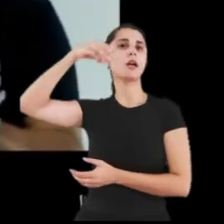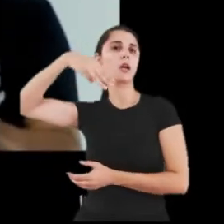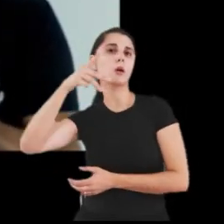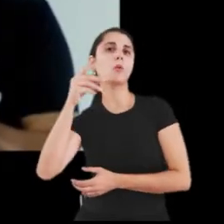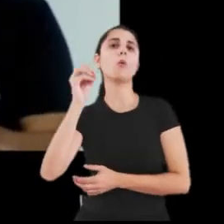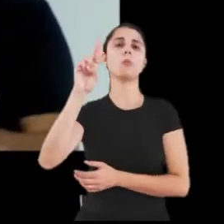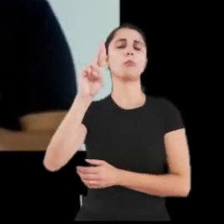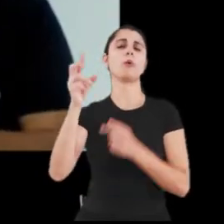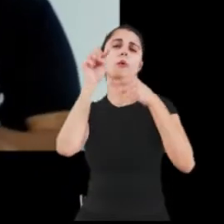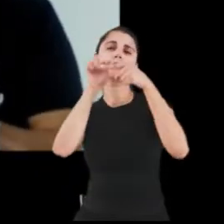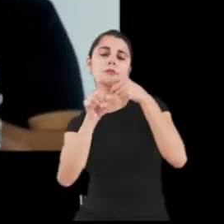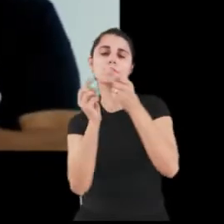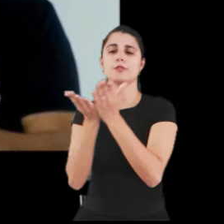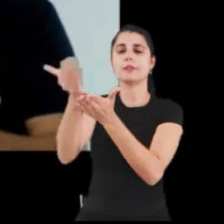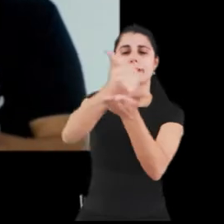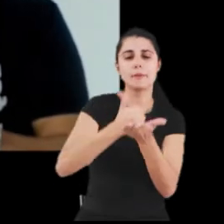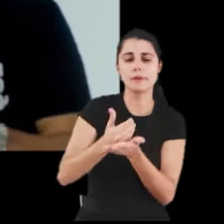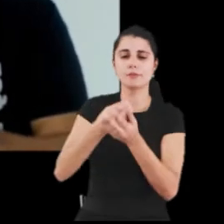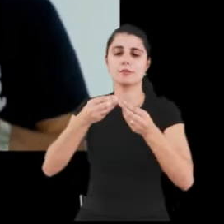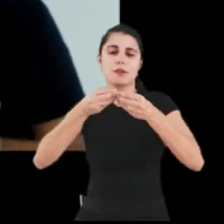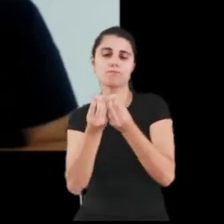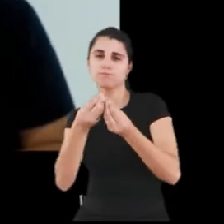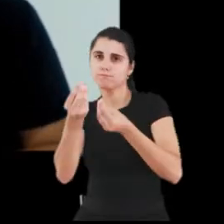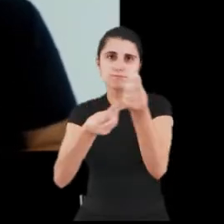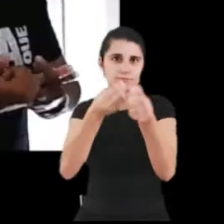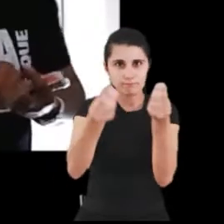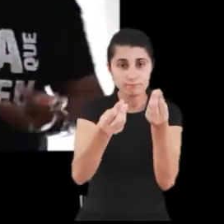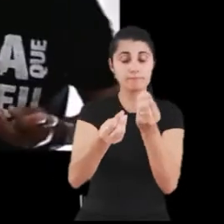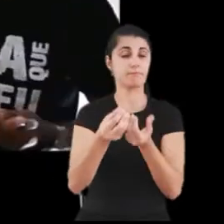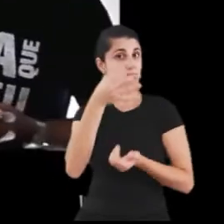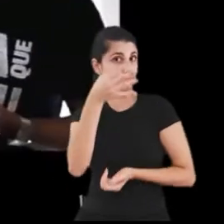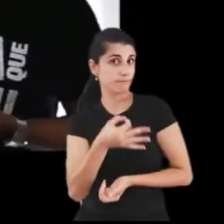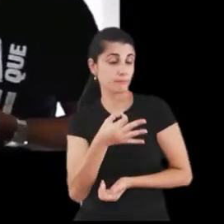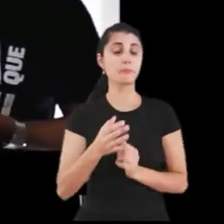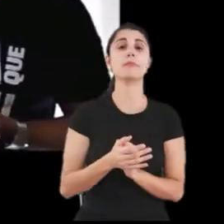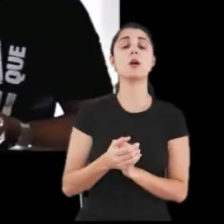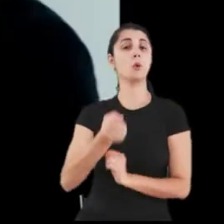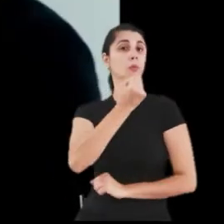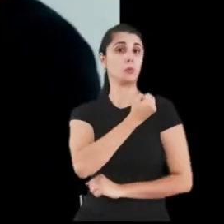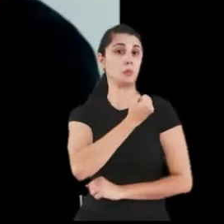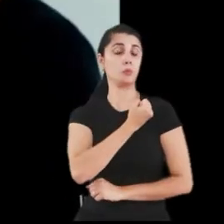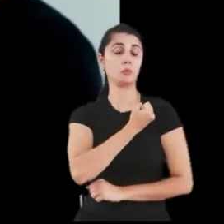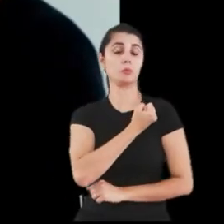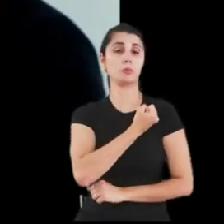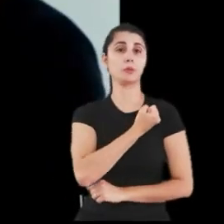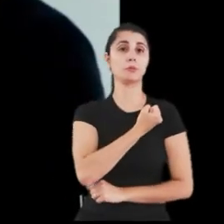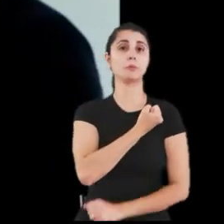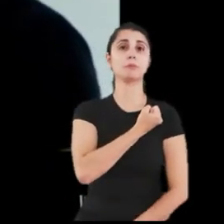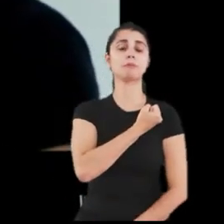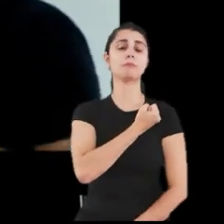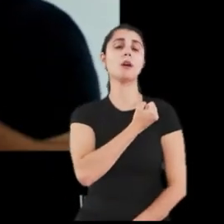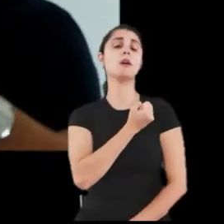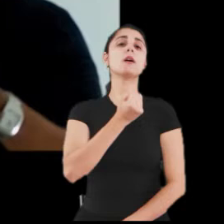Seria dividir, repartir, distribuir, quebrar, certo? Fatores